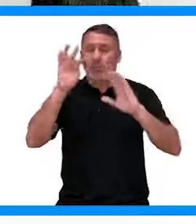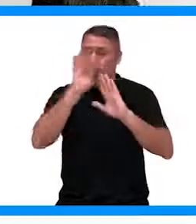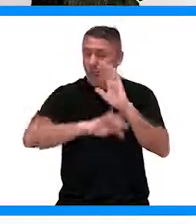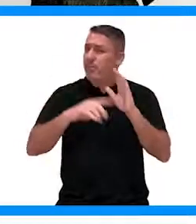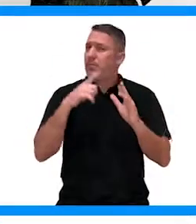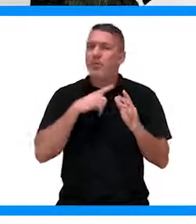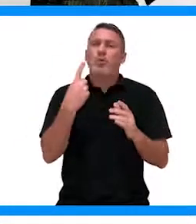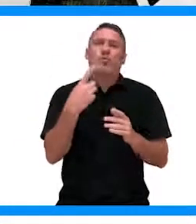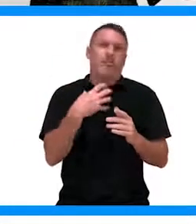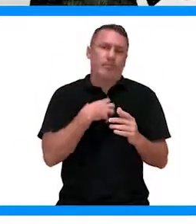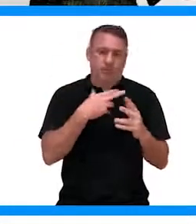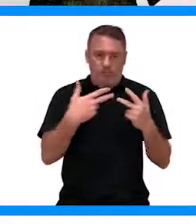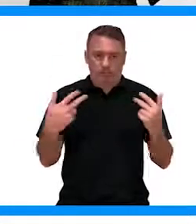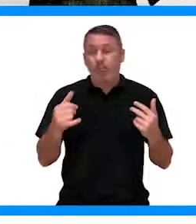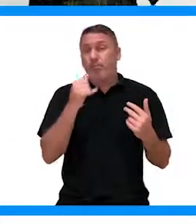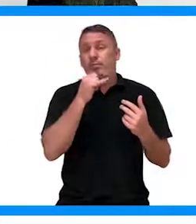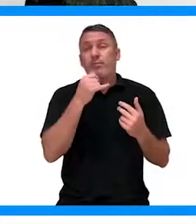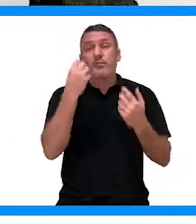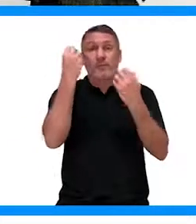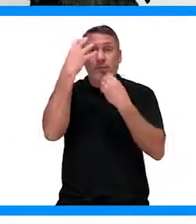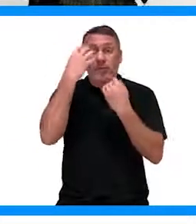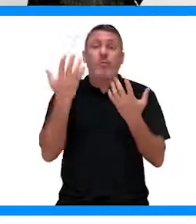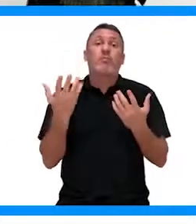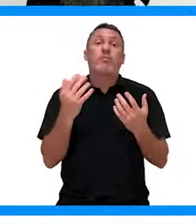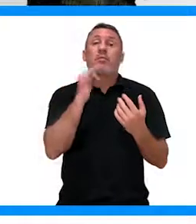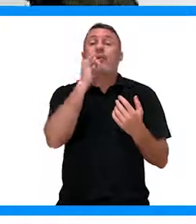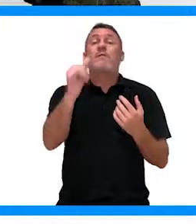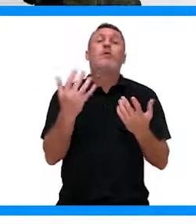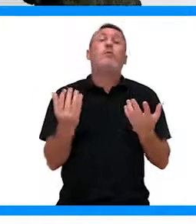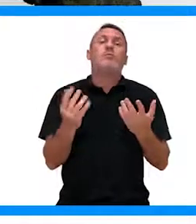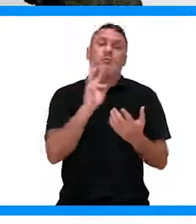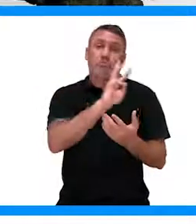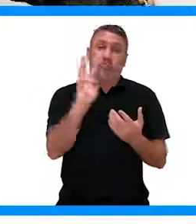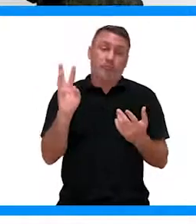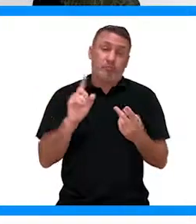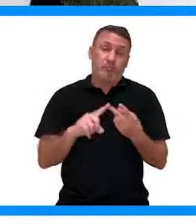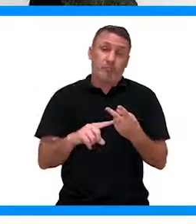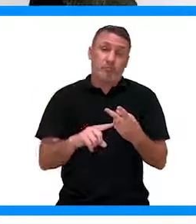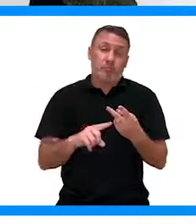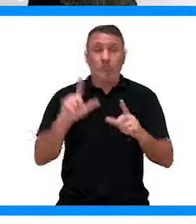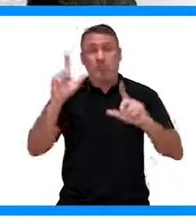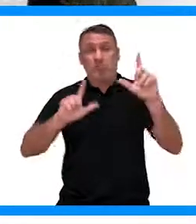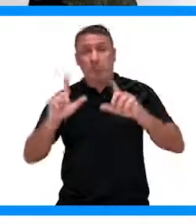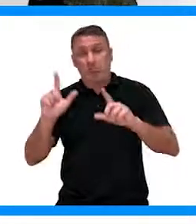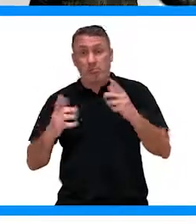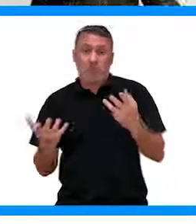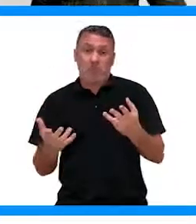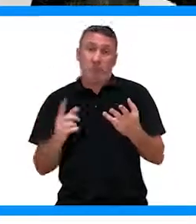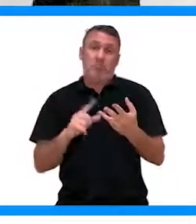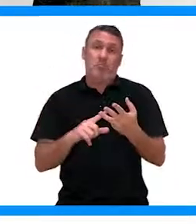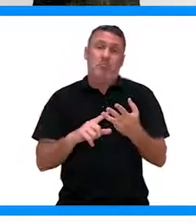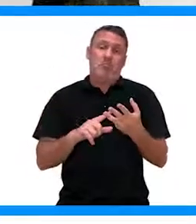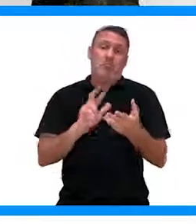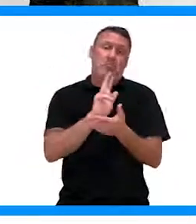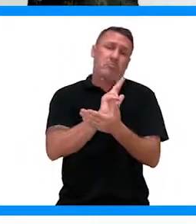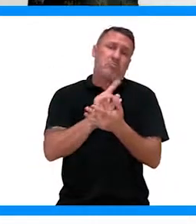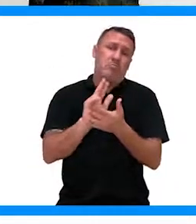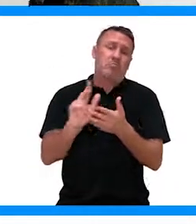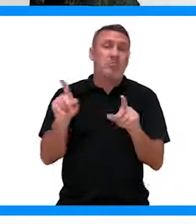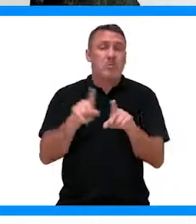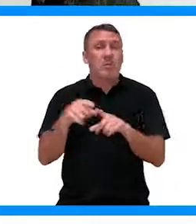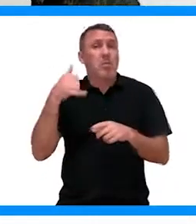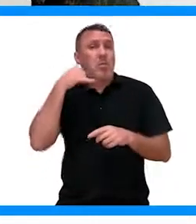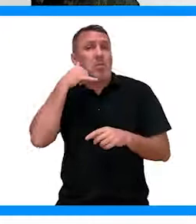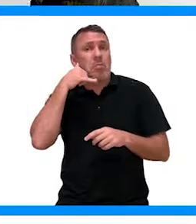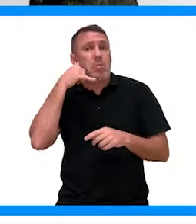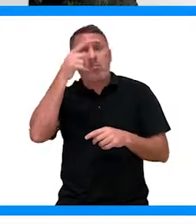texto, ele vai chegar de alguma forma. Uma notícia, por exemplo, pode chegar através de um site, pode chegar através da televisão, né? Ou